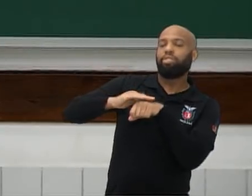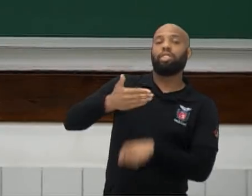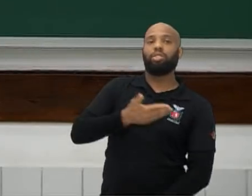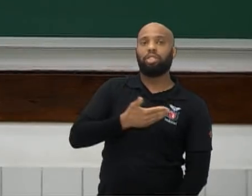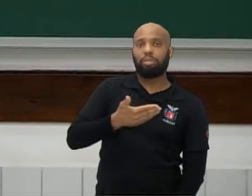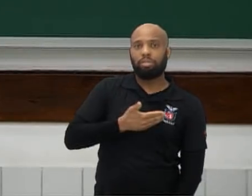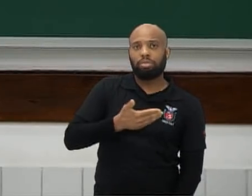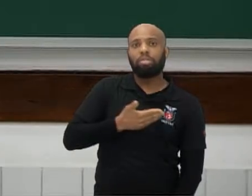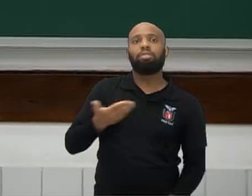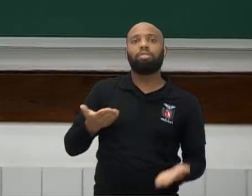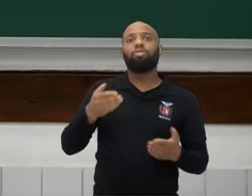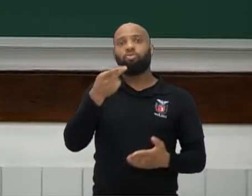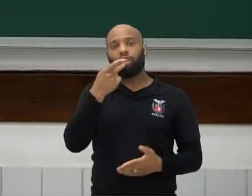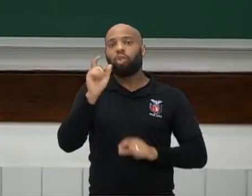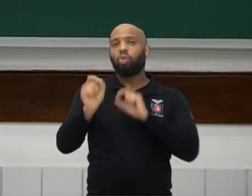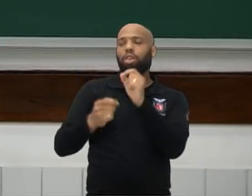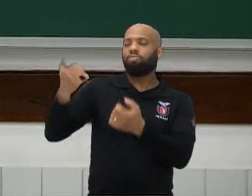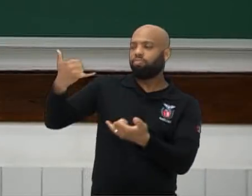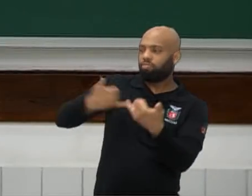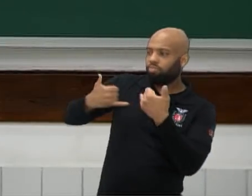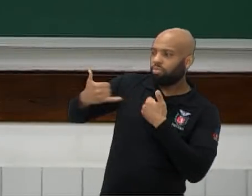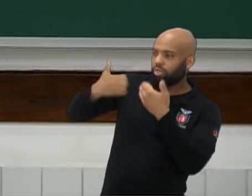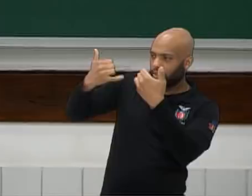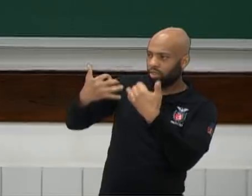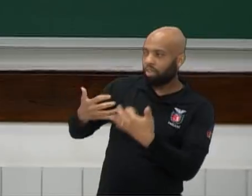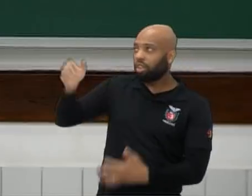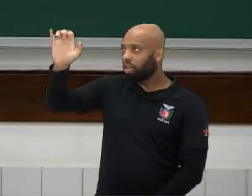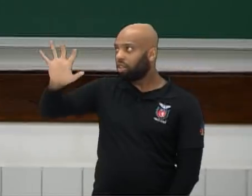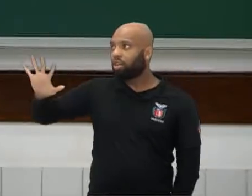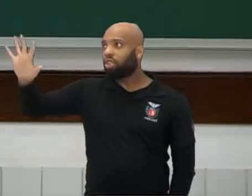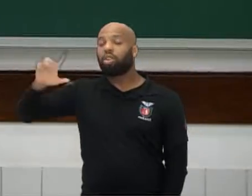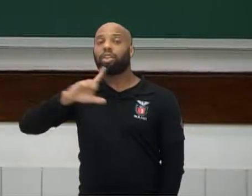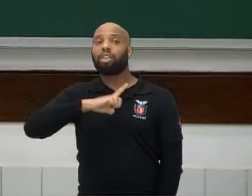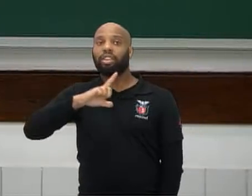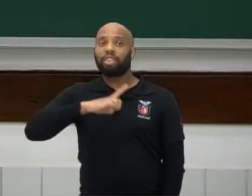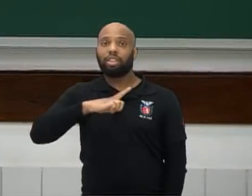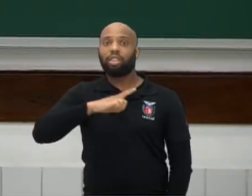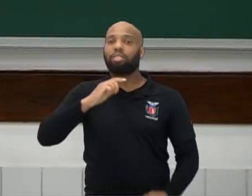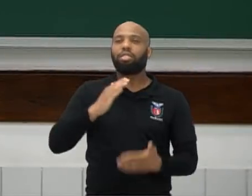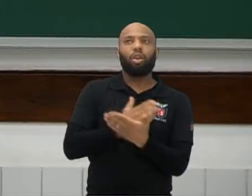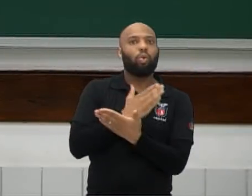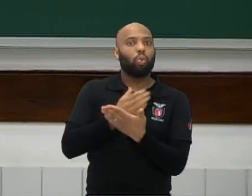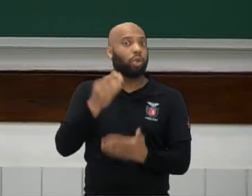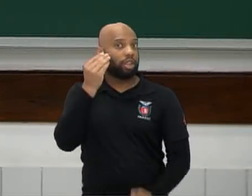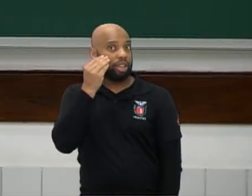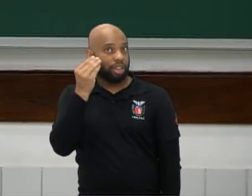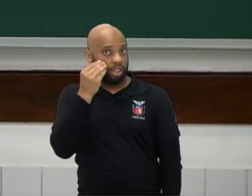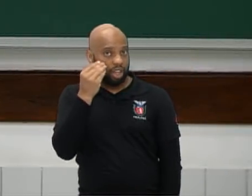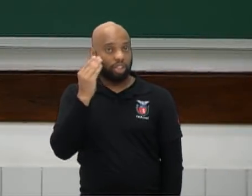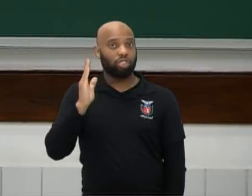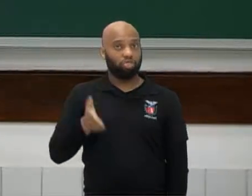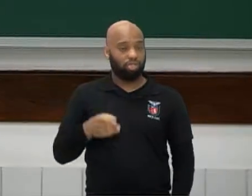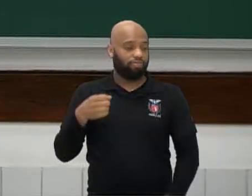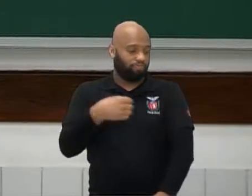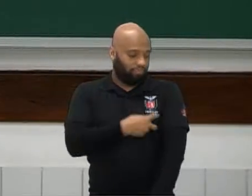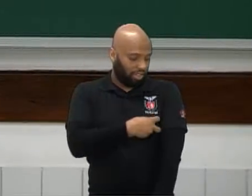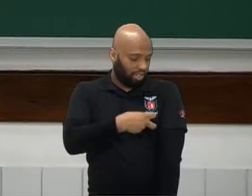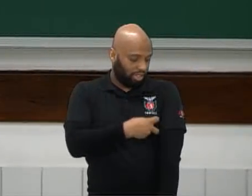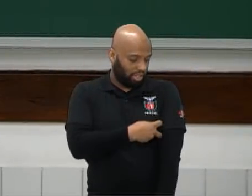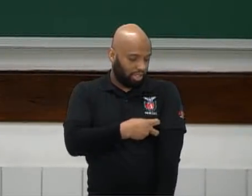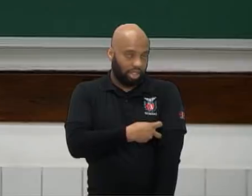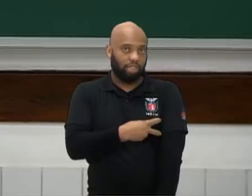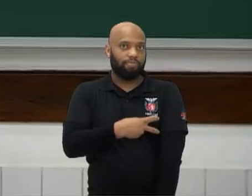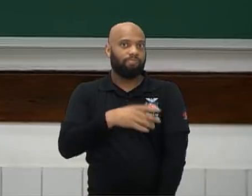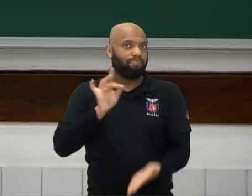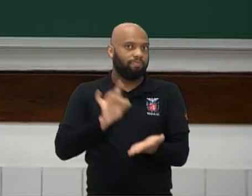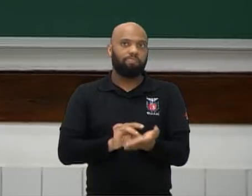amigo conhecido e ele me contou que lá na Europa a gente já tem alguns testes de vacinas de coronavírus